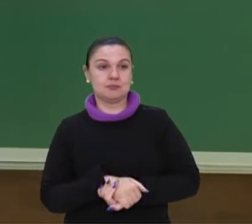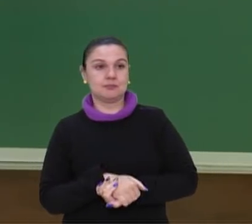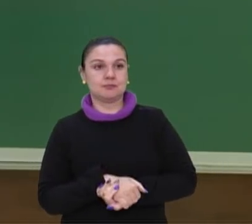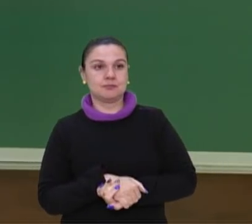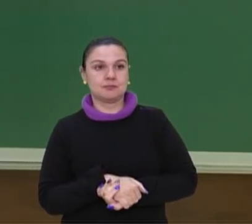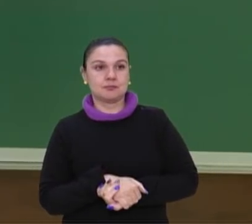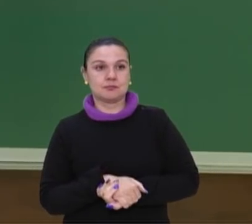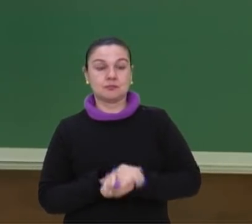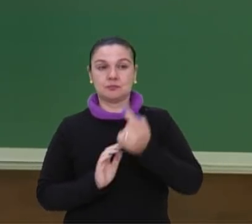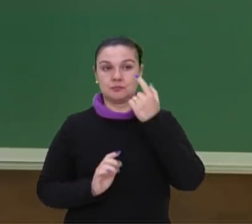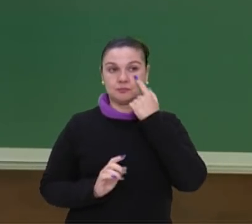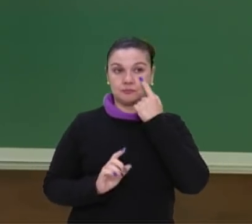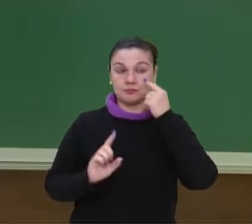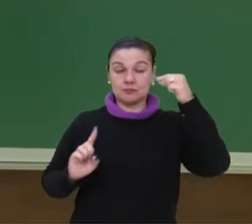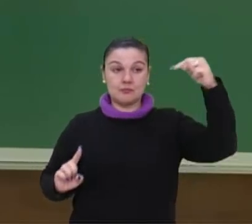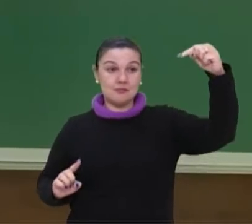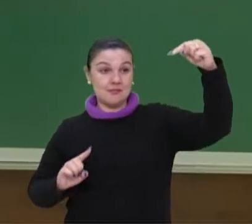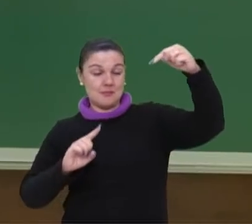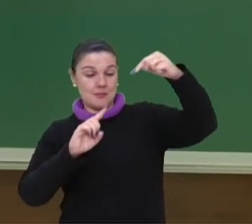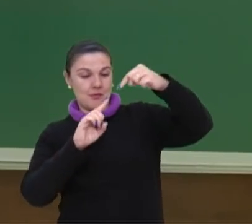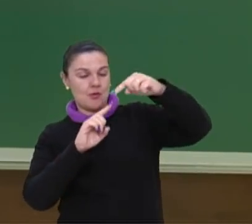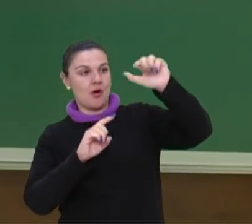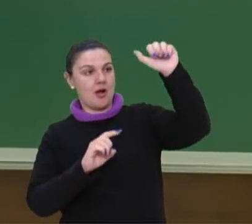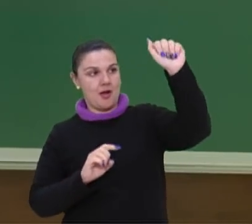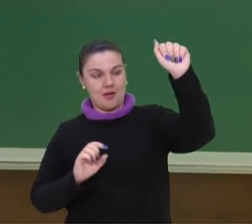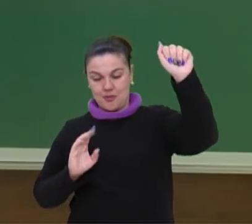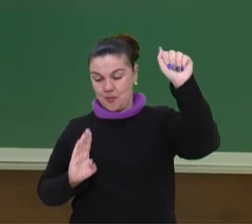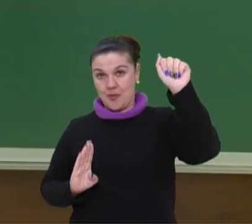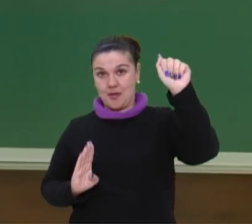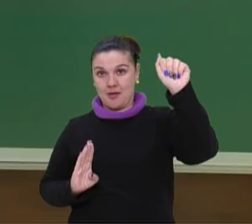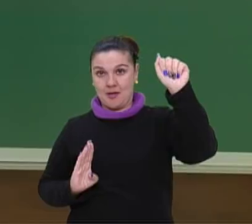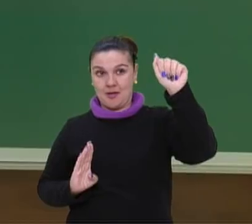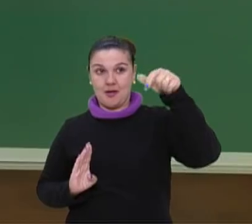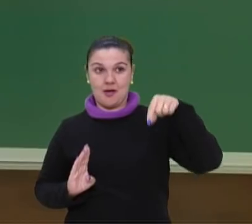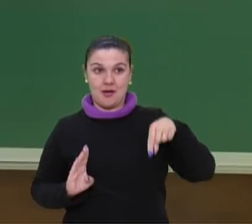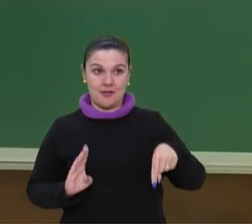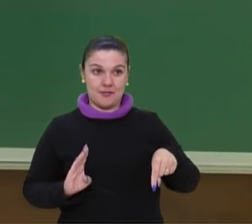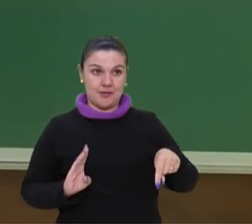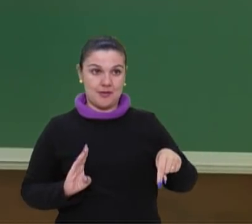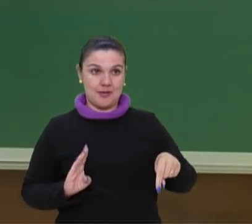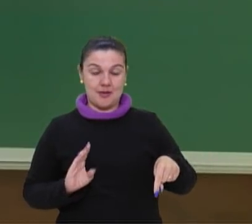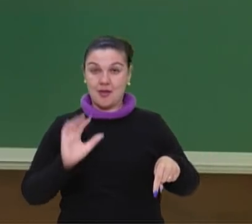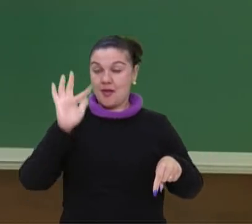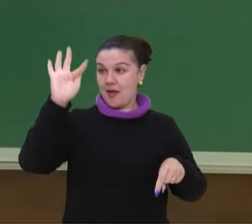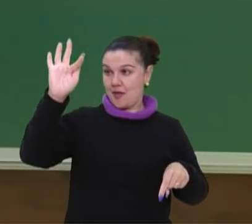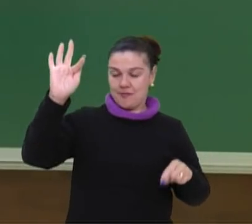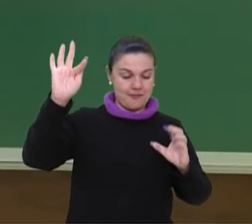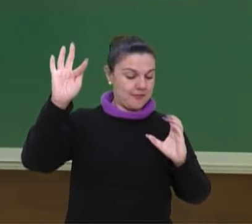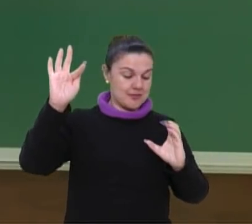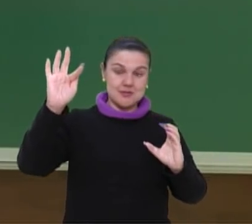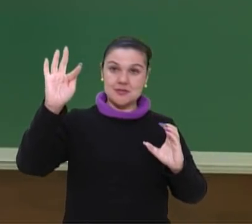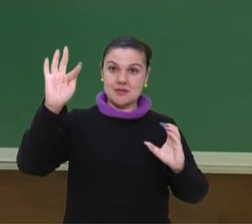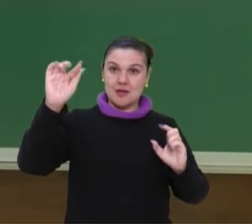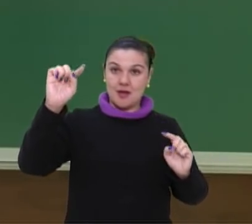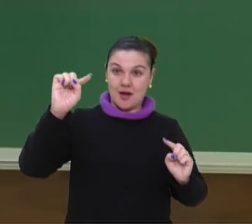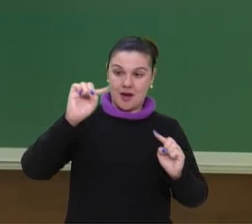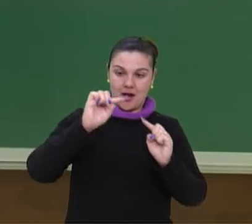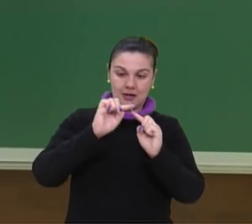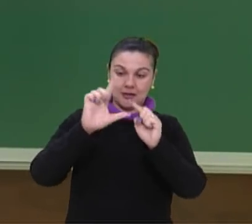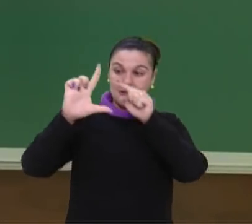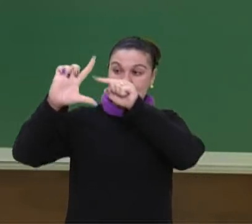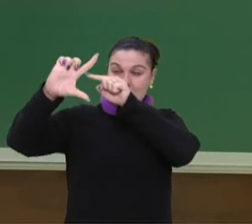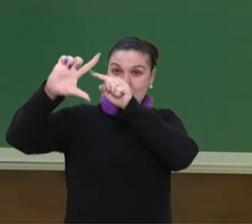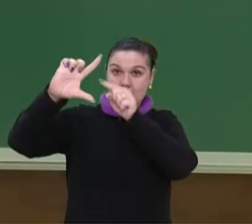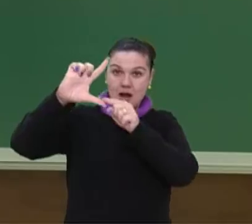os ângulos opostos A e B, os opostos F e C, que têm a mesma